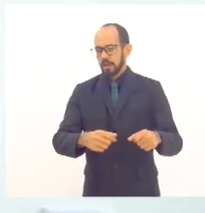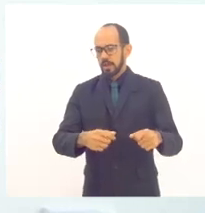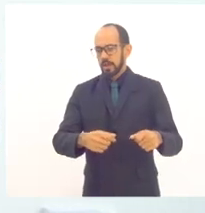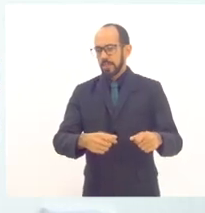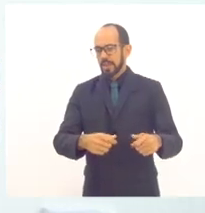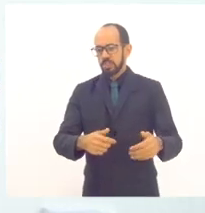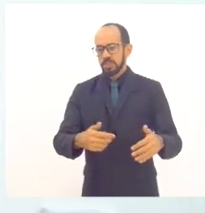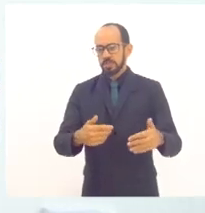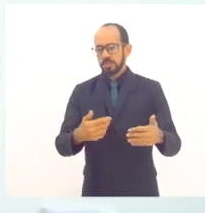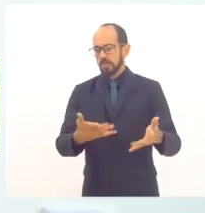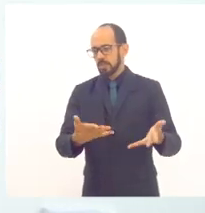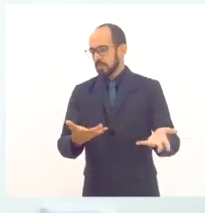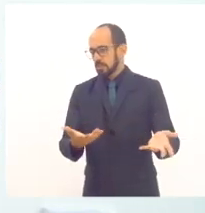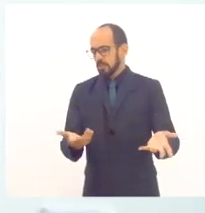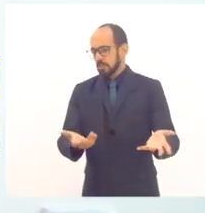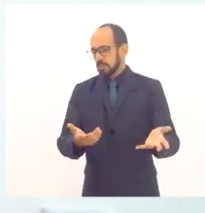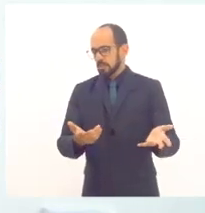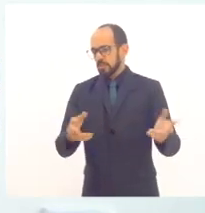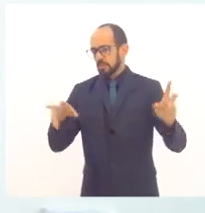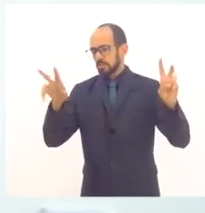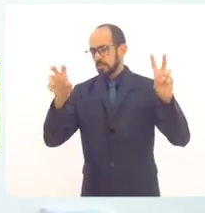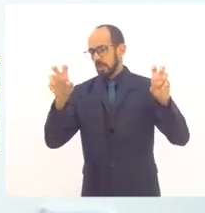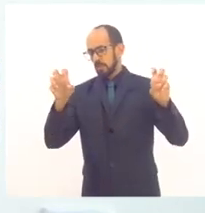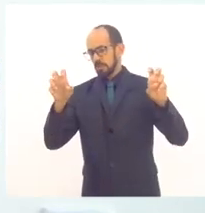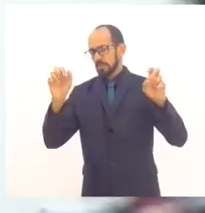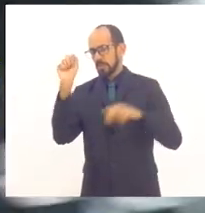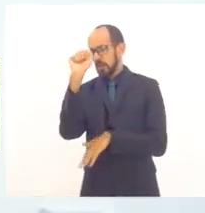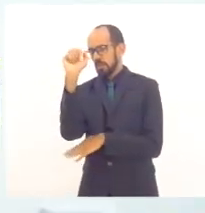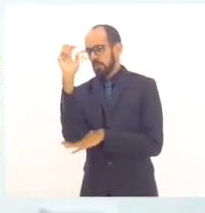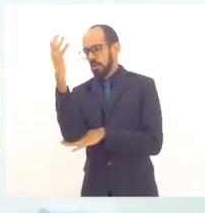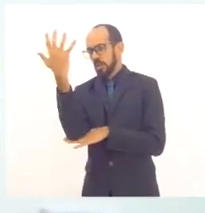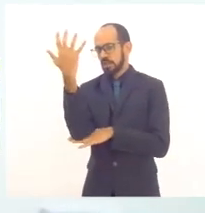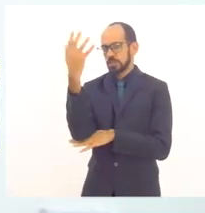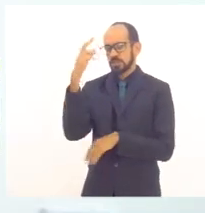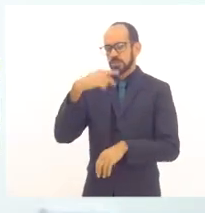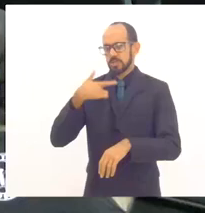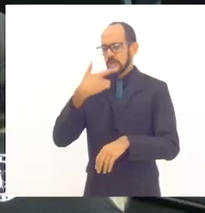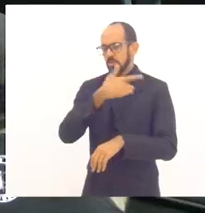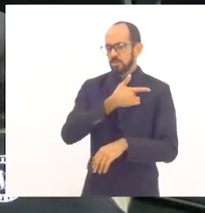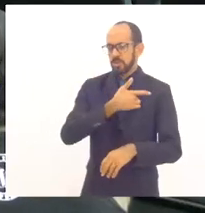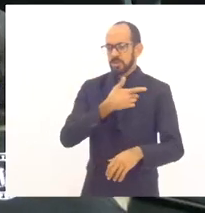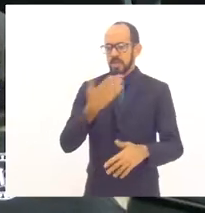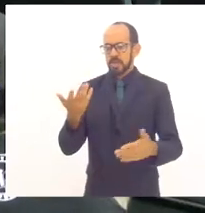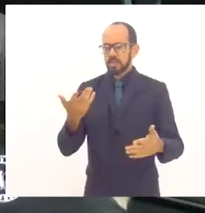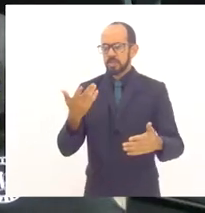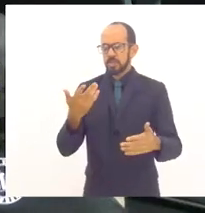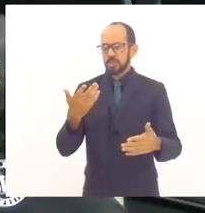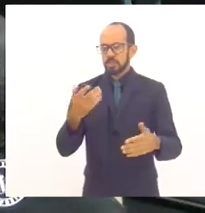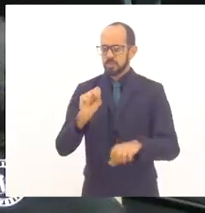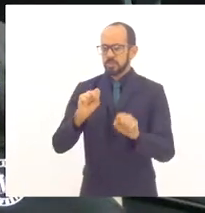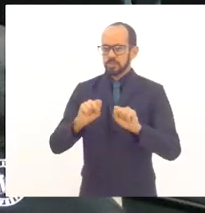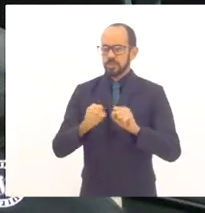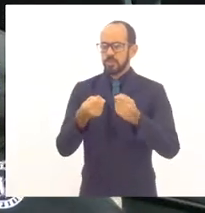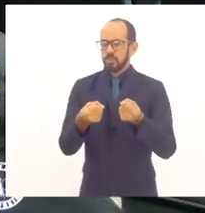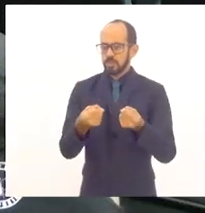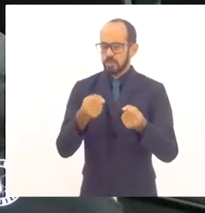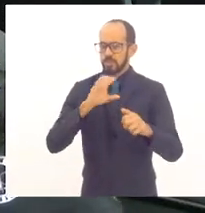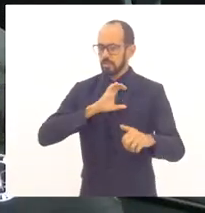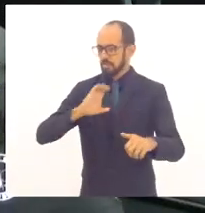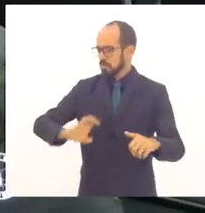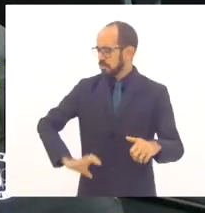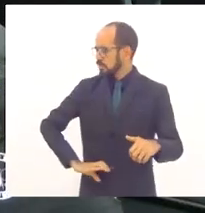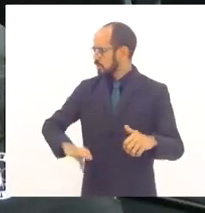está dividido em temas. Ambiente, saúde, cultura, vários temas. Segurança e cidadania,